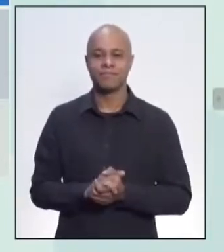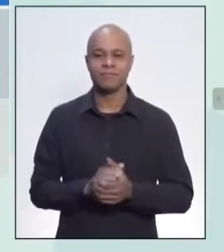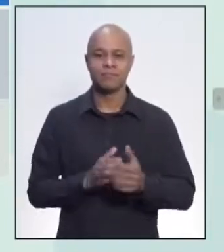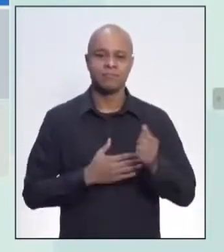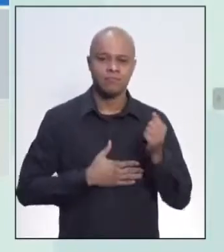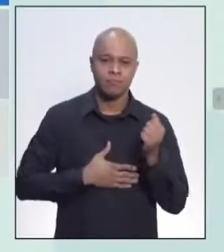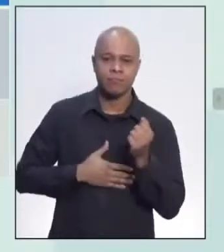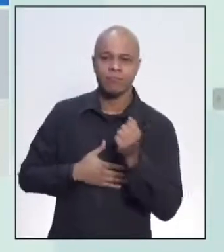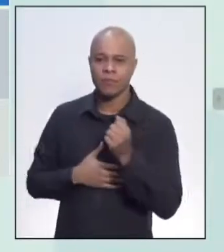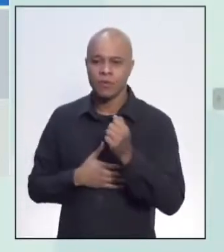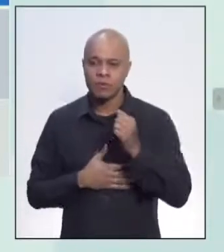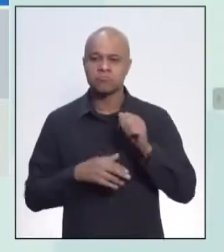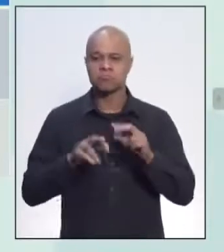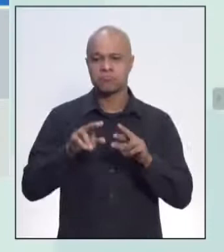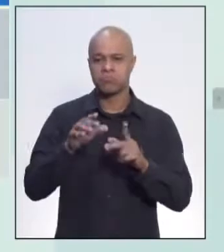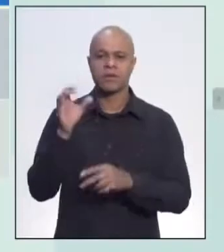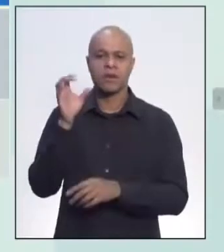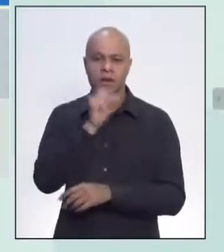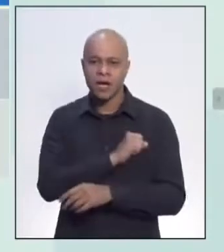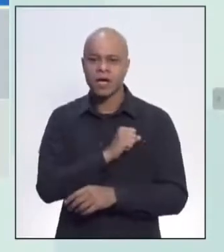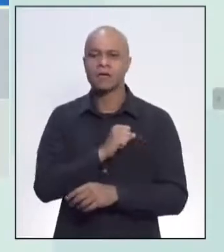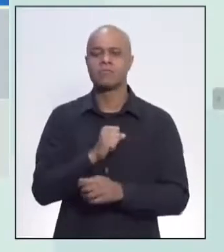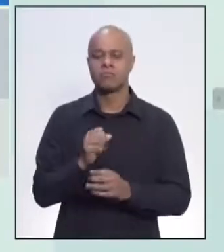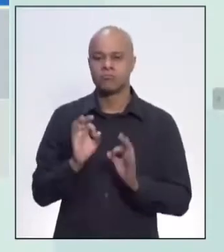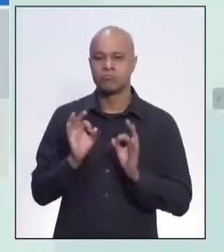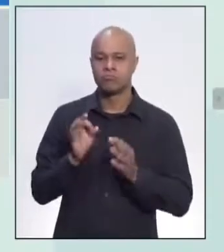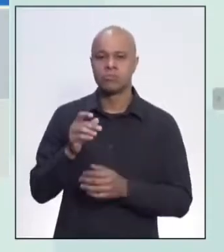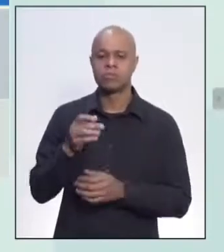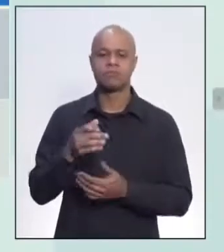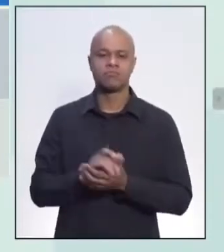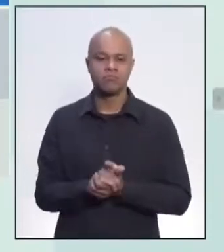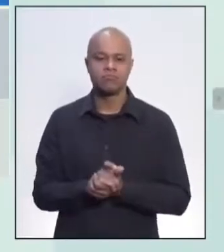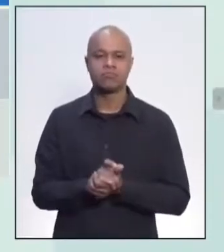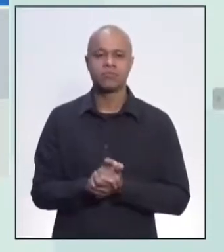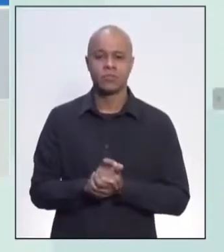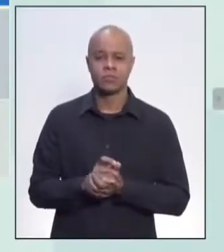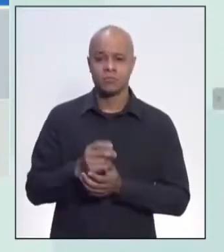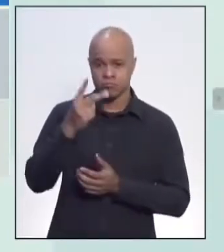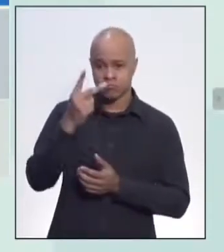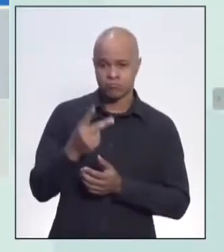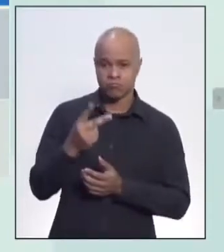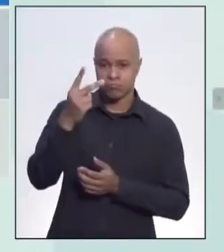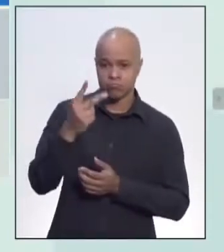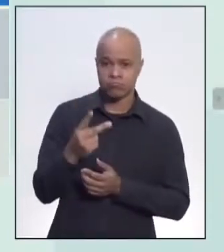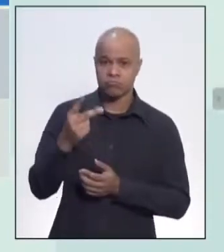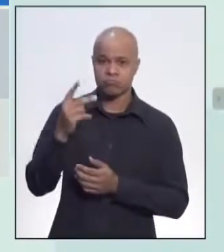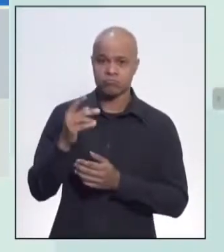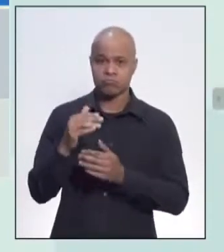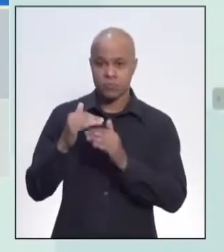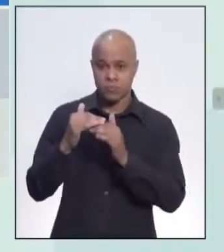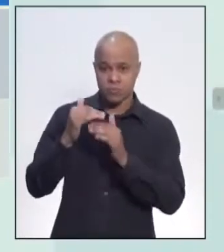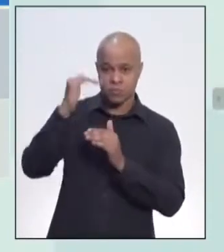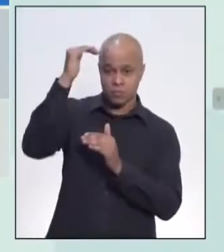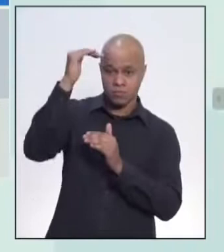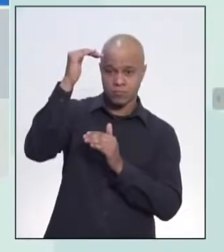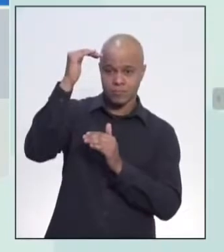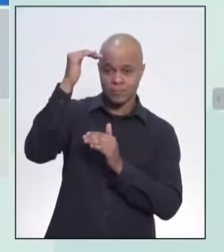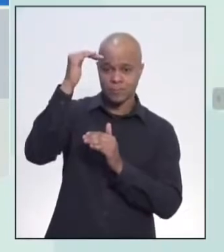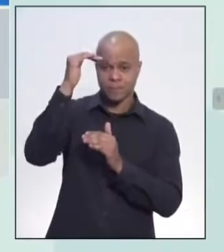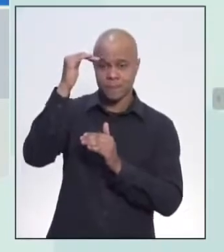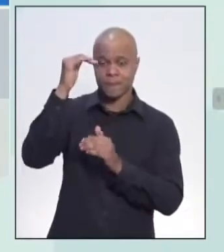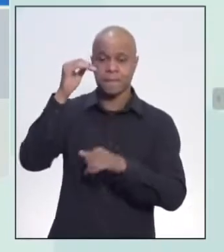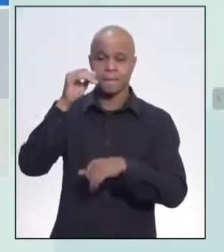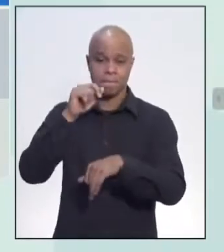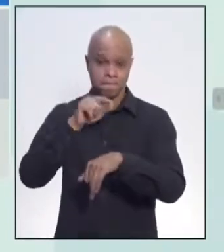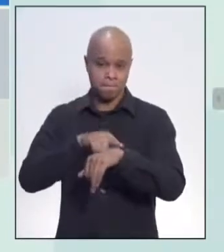também, citaram que é uma dança circular. Os níveis, né, nas duas danças, o pessoal citou nível alto, né, e o